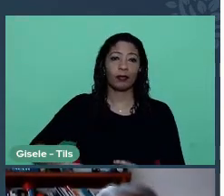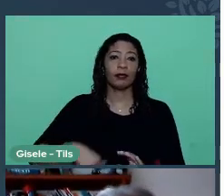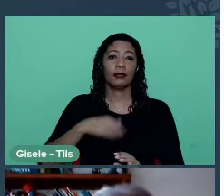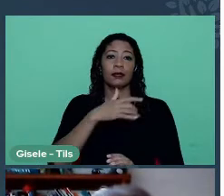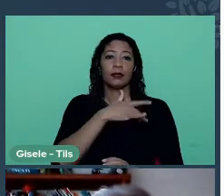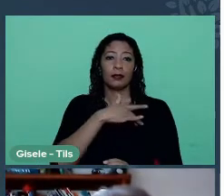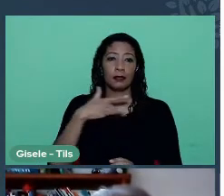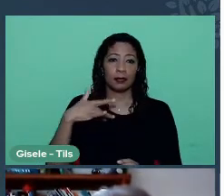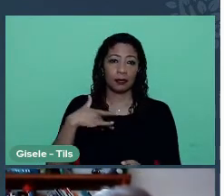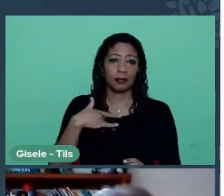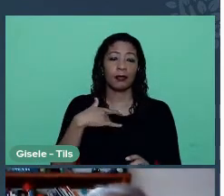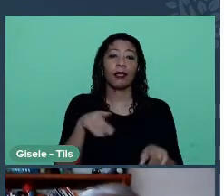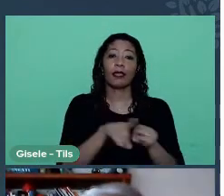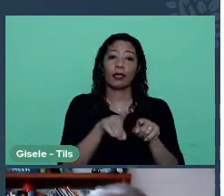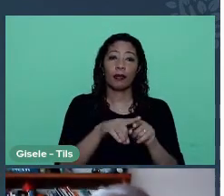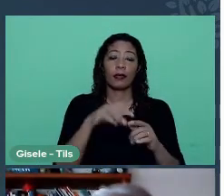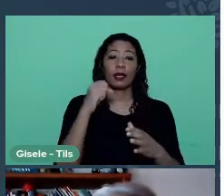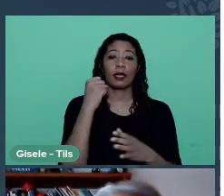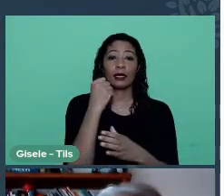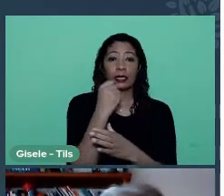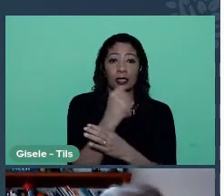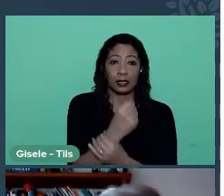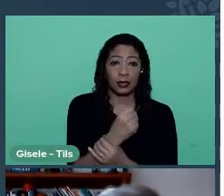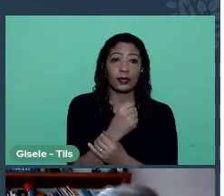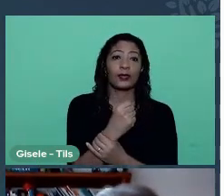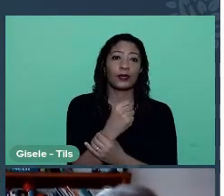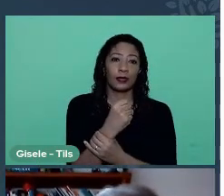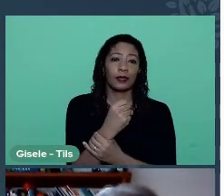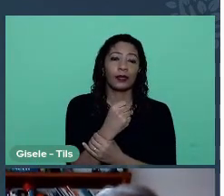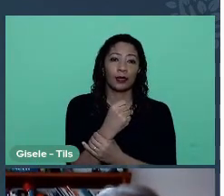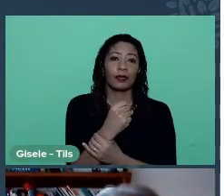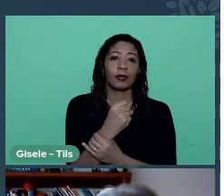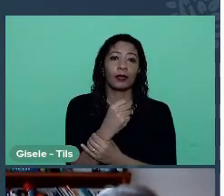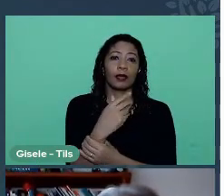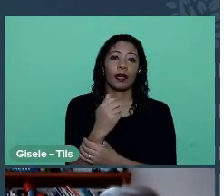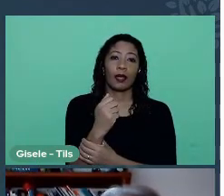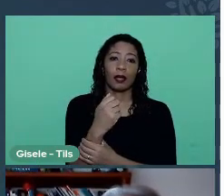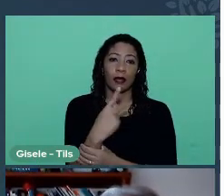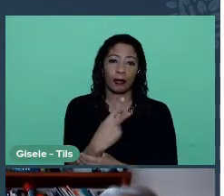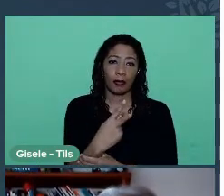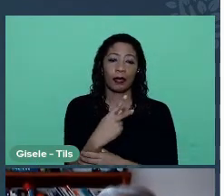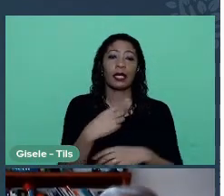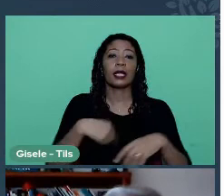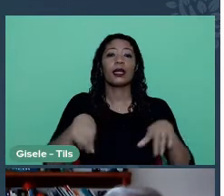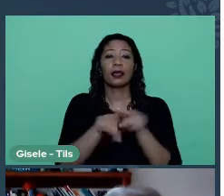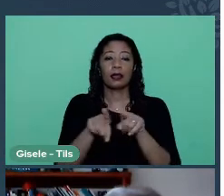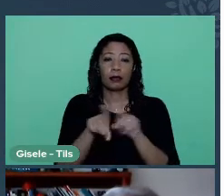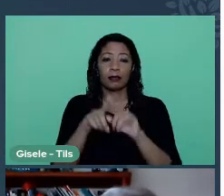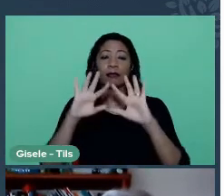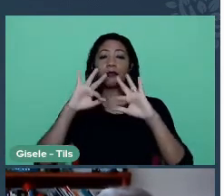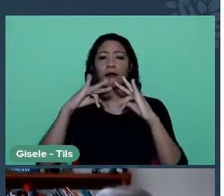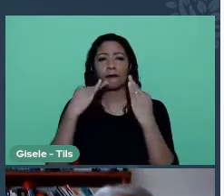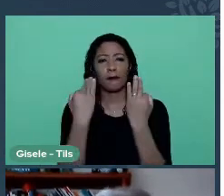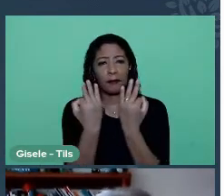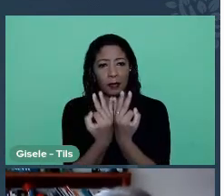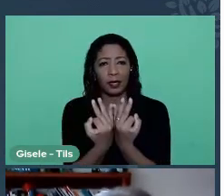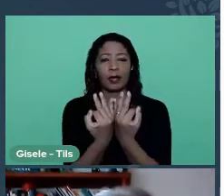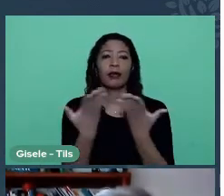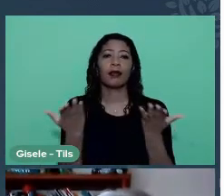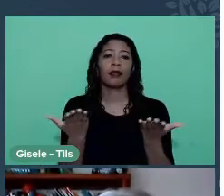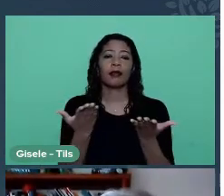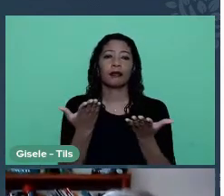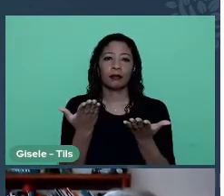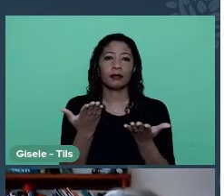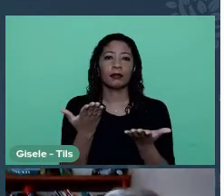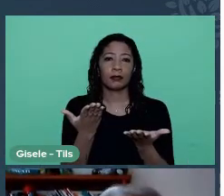de seguridade privada e para as famílias e até para o próprio paciente, mas que nós